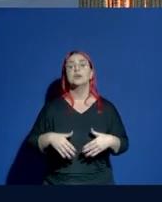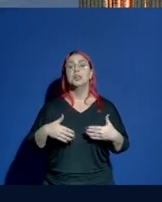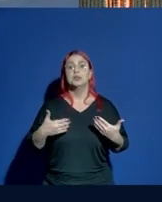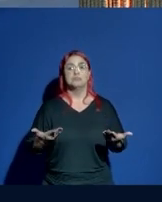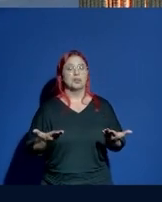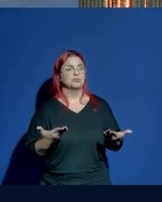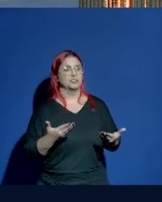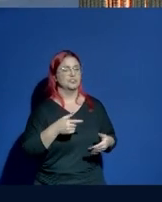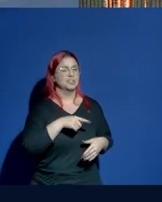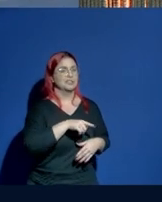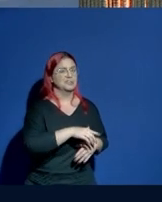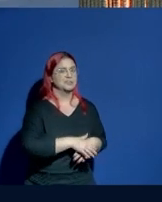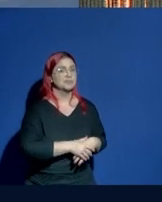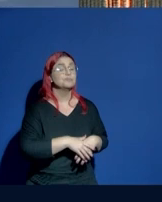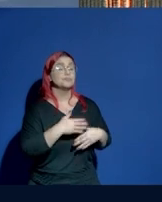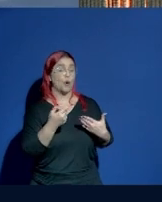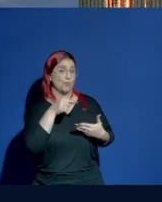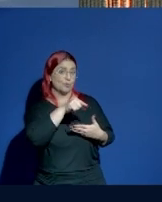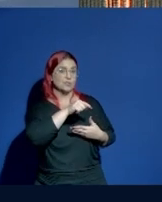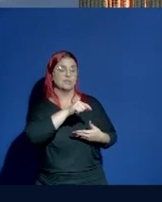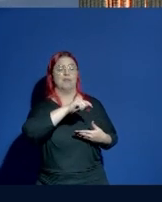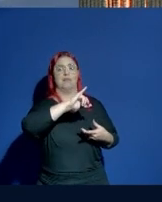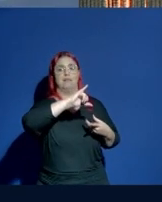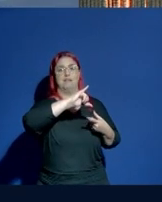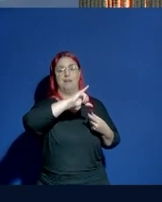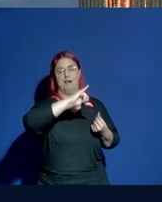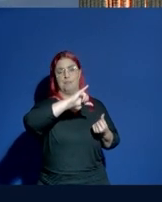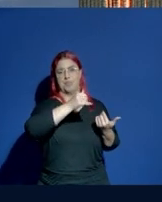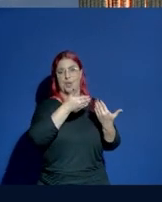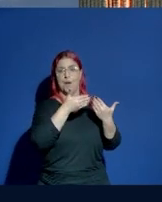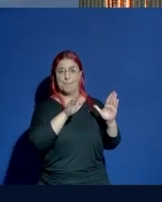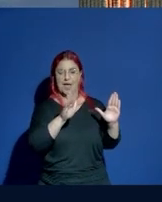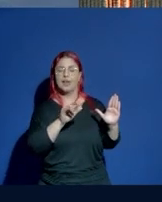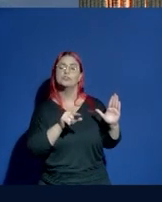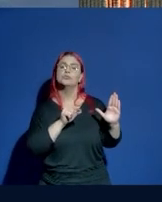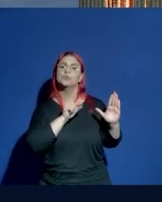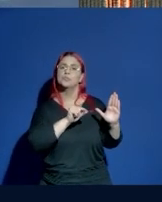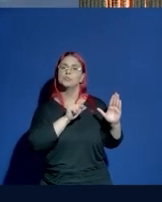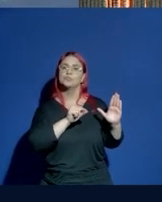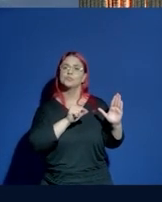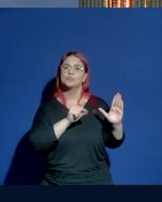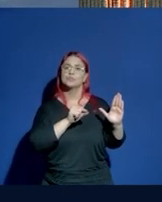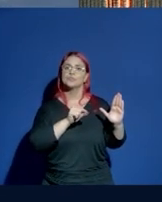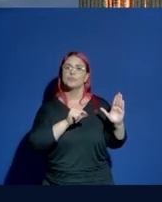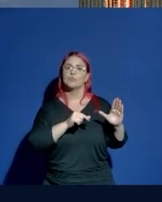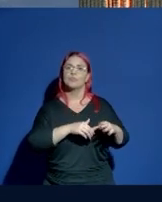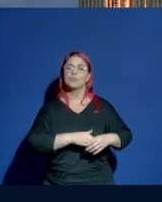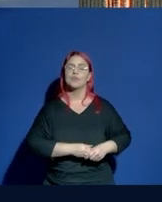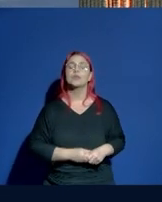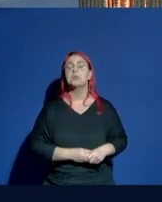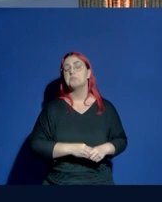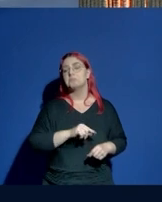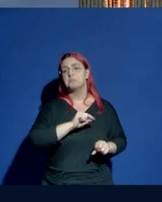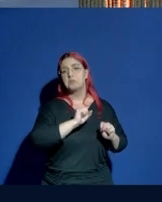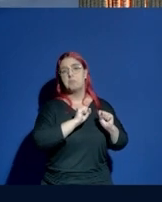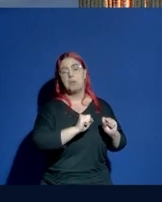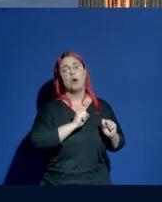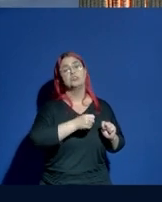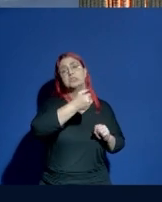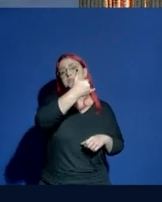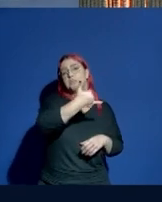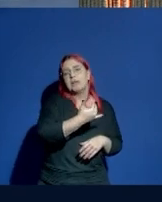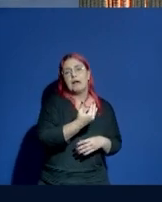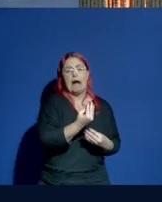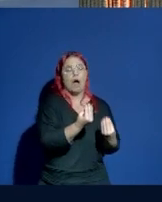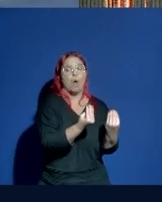você a empresa de Capital aberto o guiness já explica um pouco sobre crescimento mas se puder talvez especificar um pouquinho